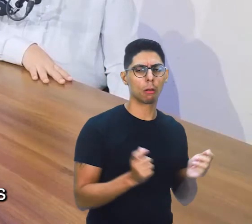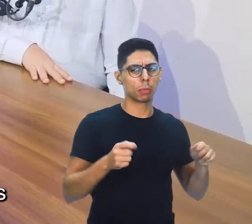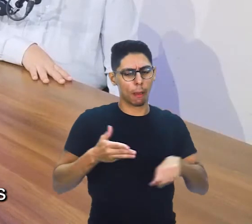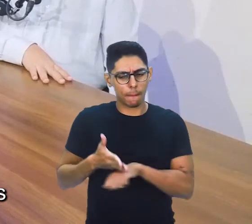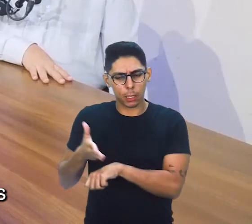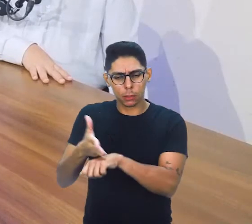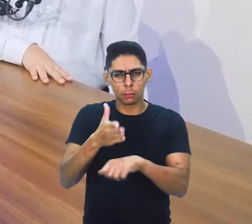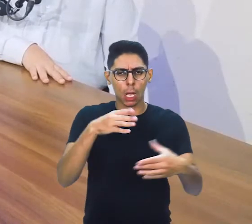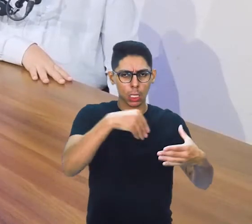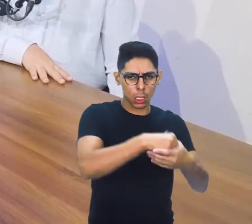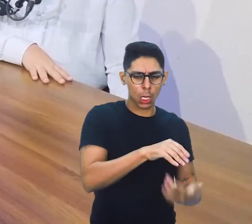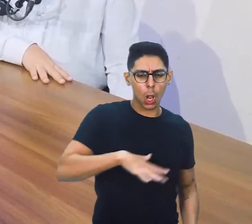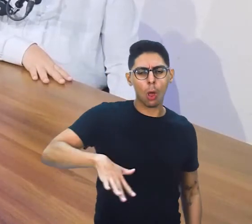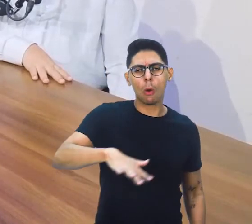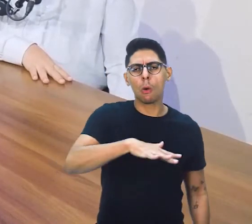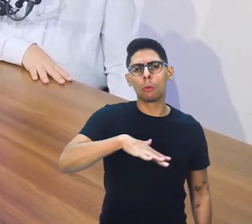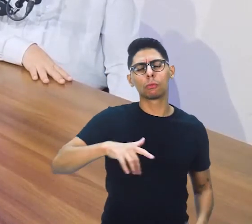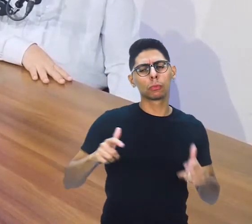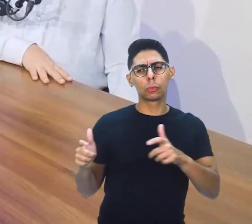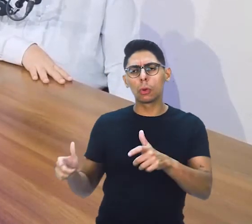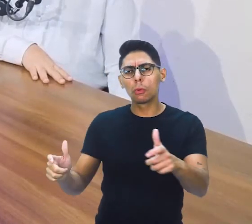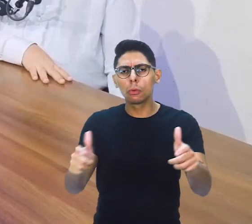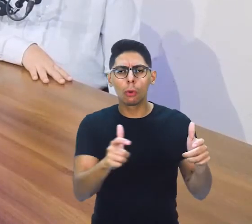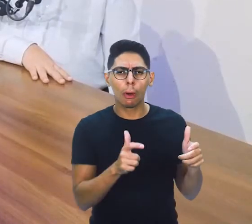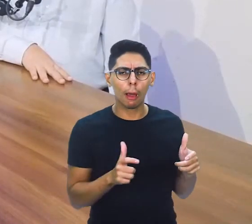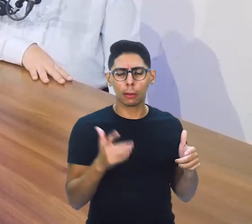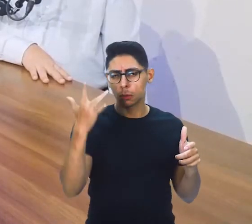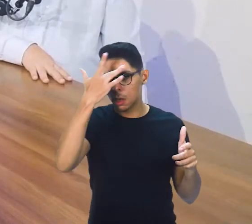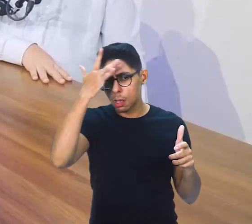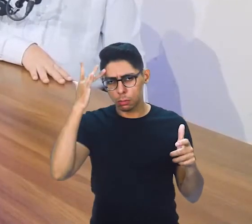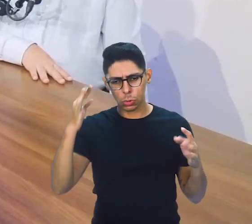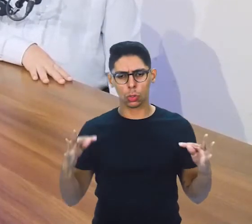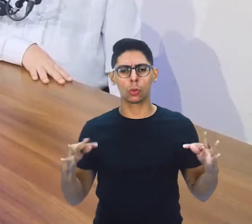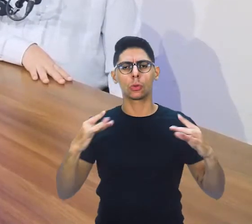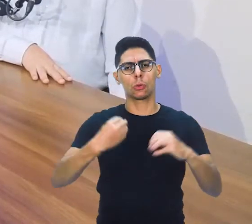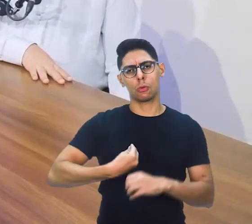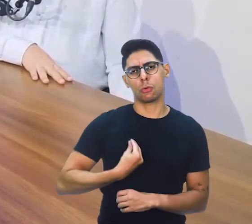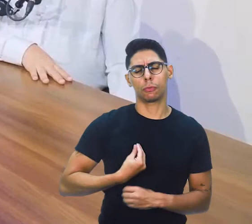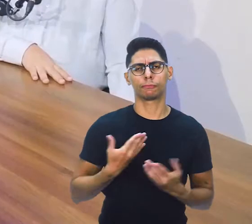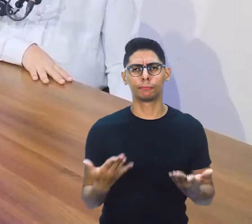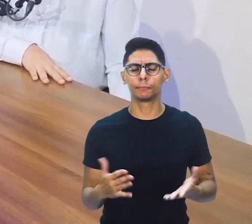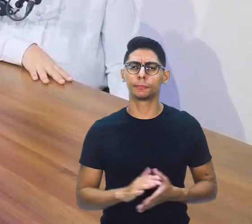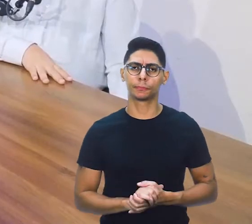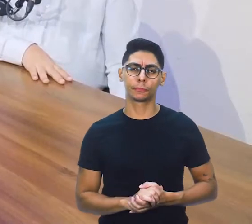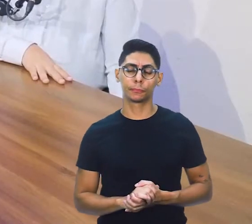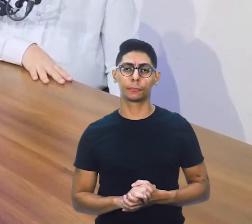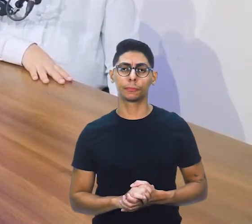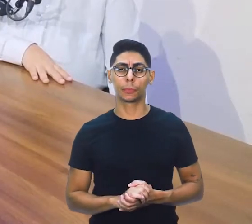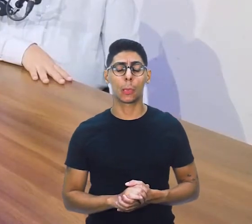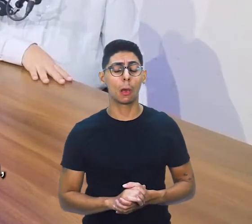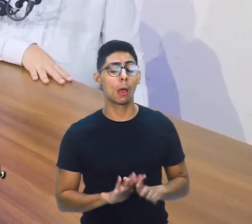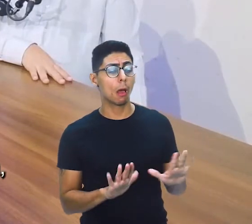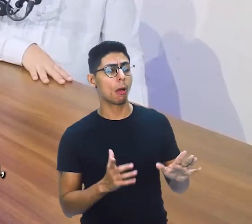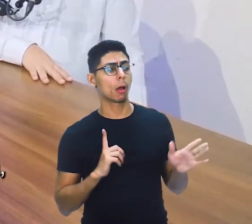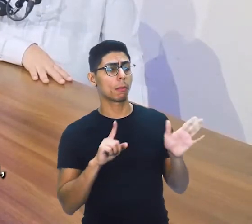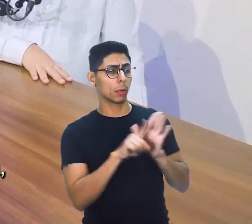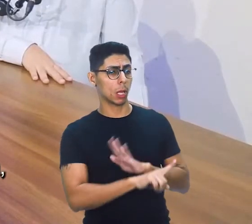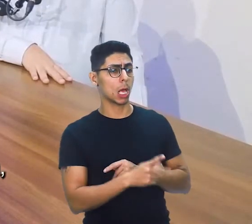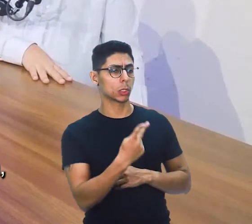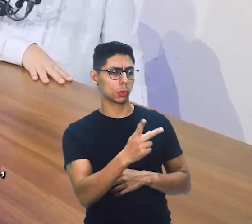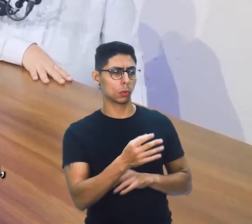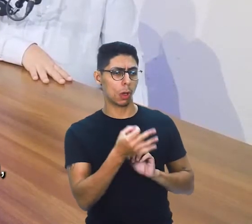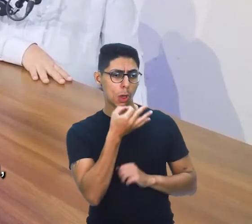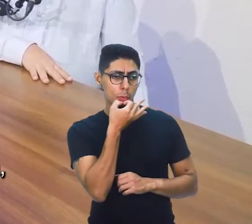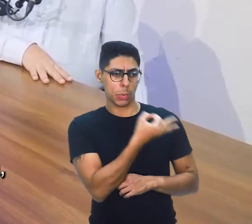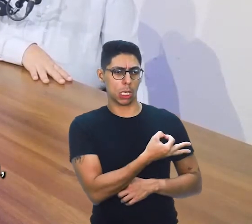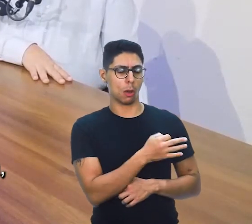nos espaços que estão todas as pessoas. Veja só, eu queria sua opinião, e aqui nós não vamos falar